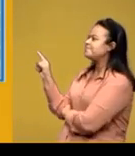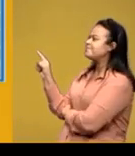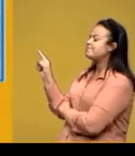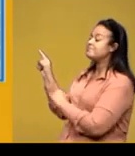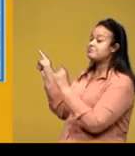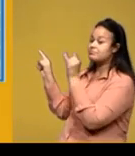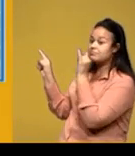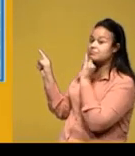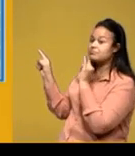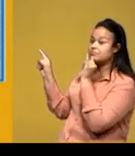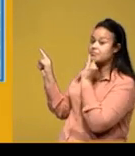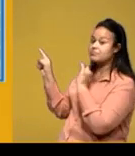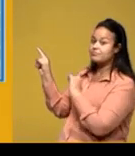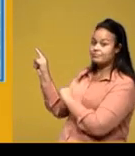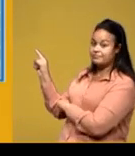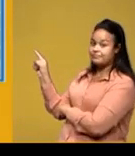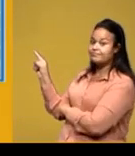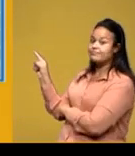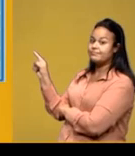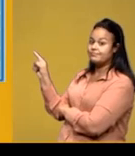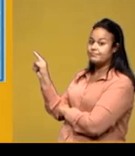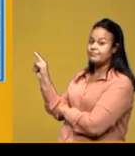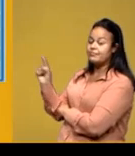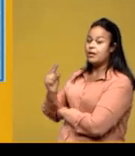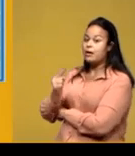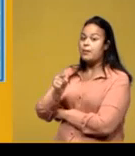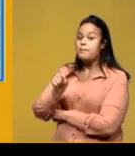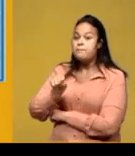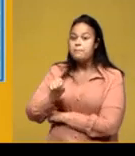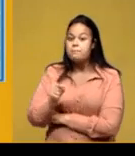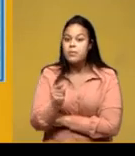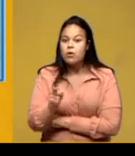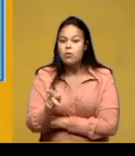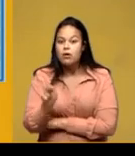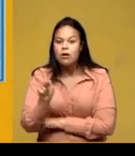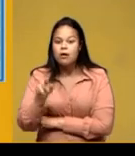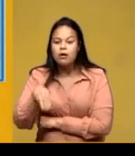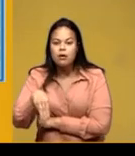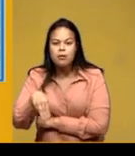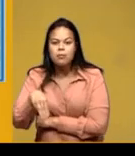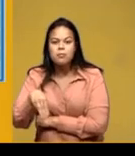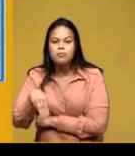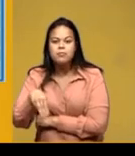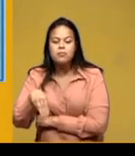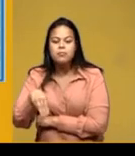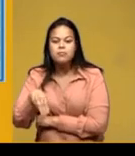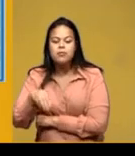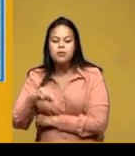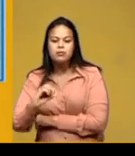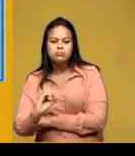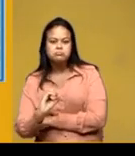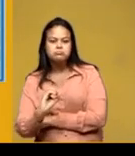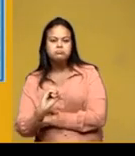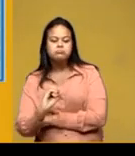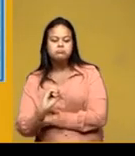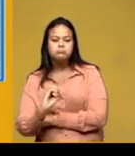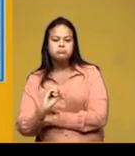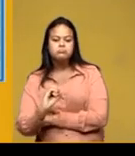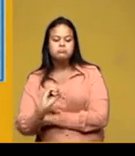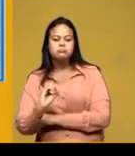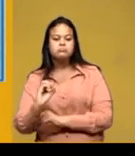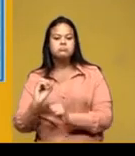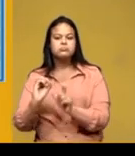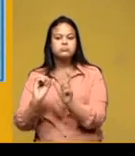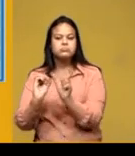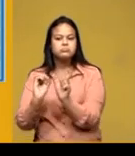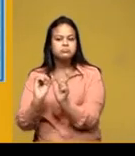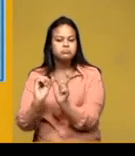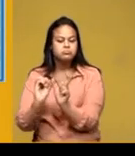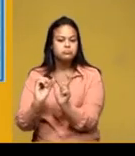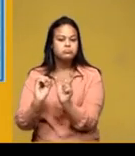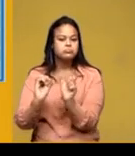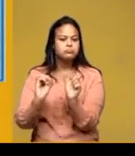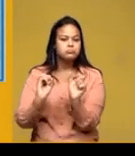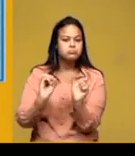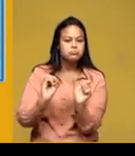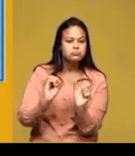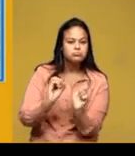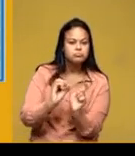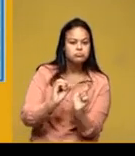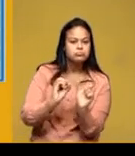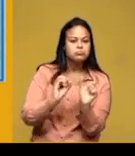1.000 quilômetros. Mas 1.000 quilômetros para o oeste, então mais 4 quadradinhos. 1,